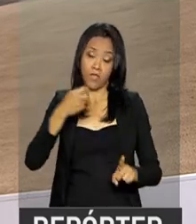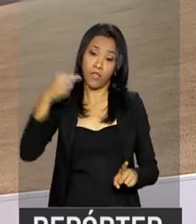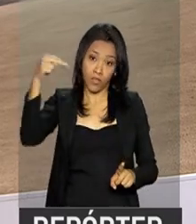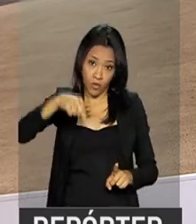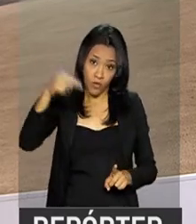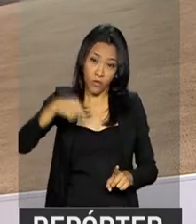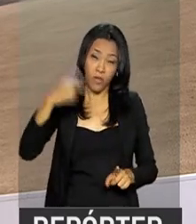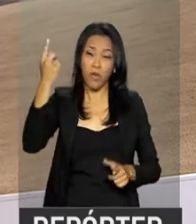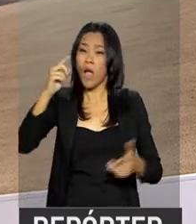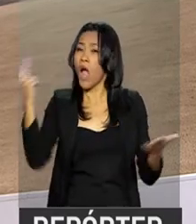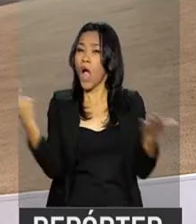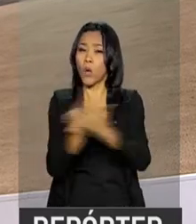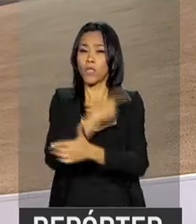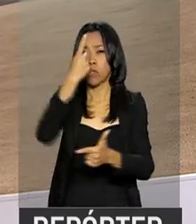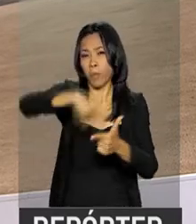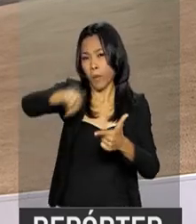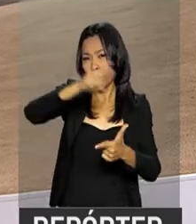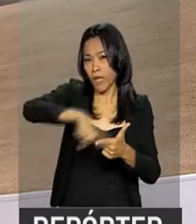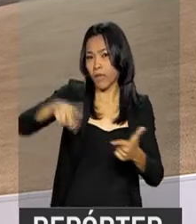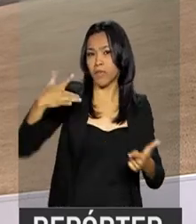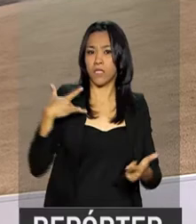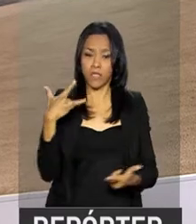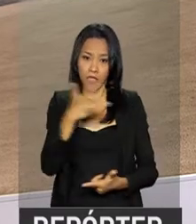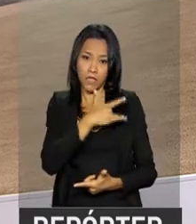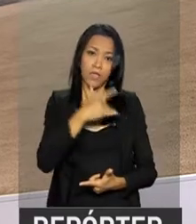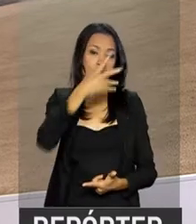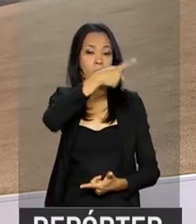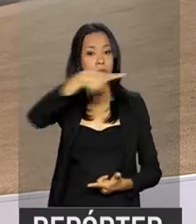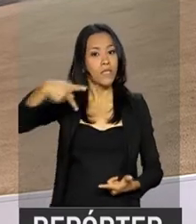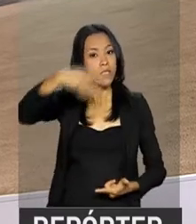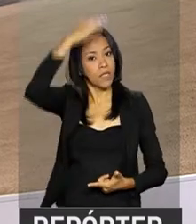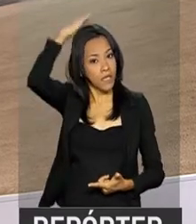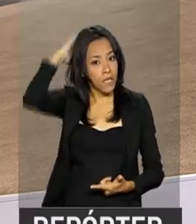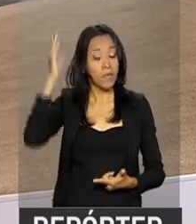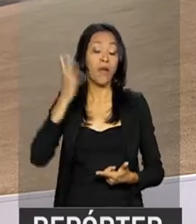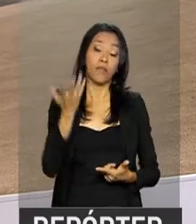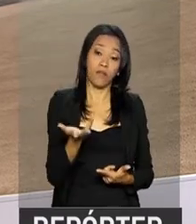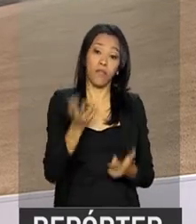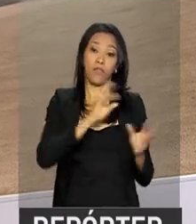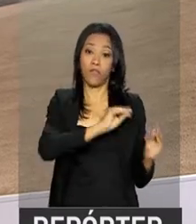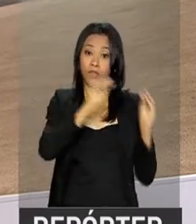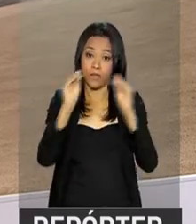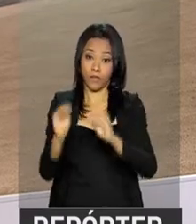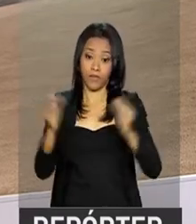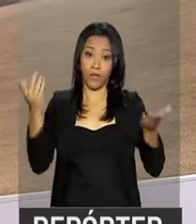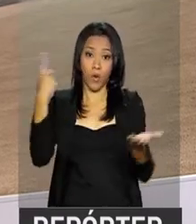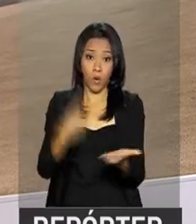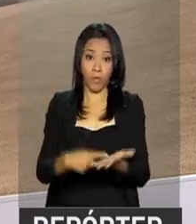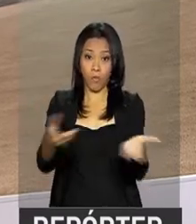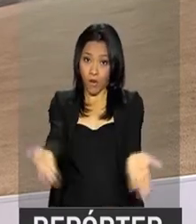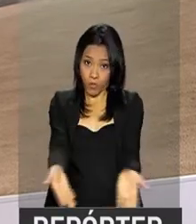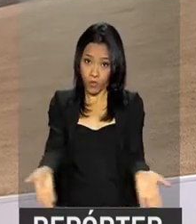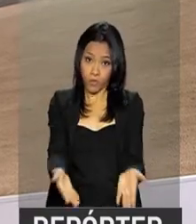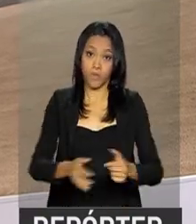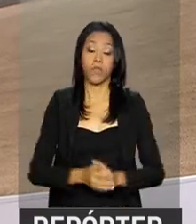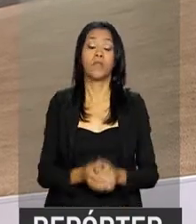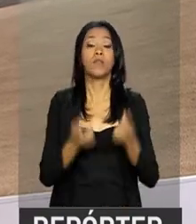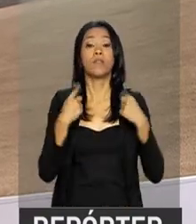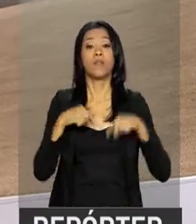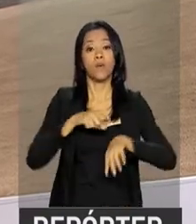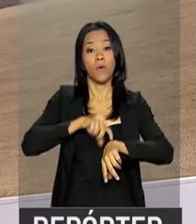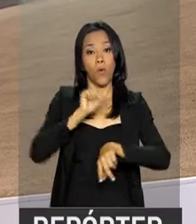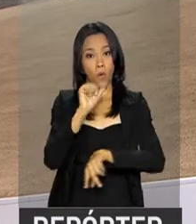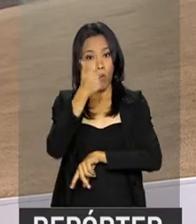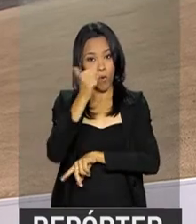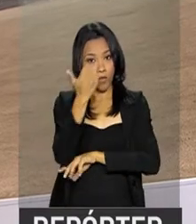aos problemas de saúde do presidente michel temer foi marcada foi adiado e marcada para hoje às 11 e meia acontece